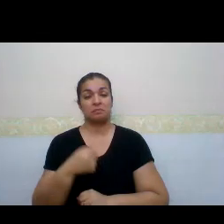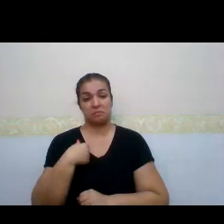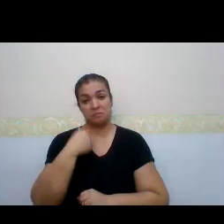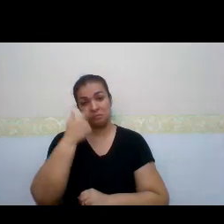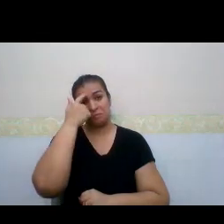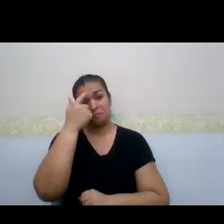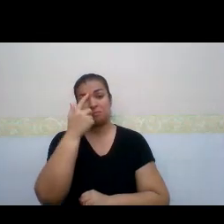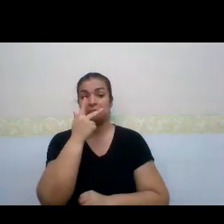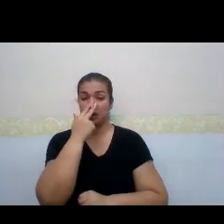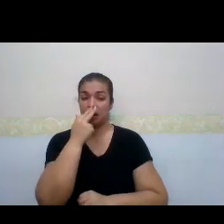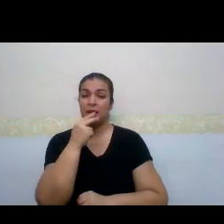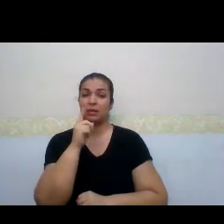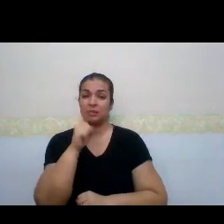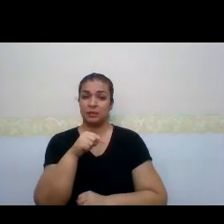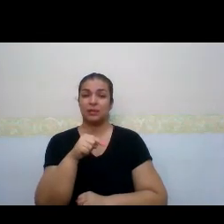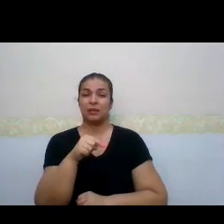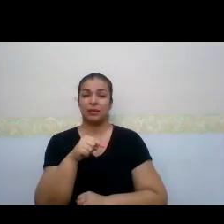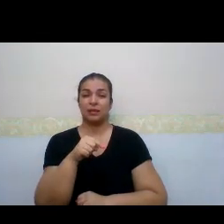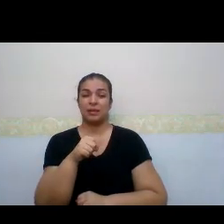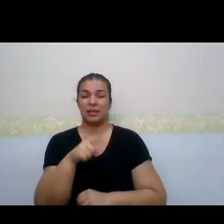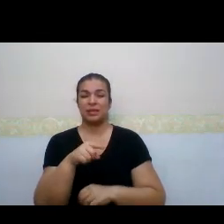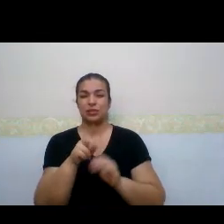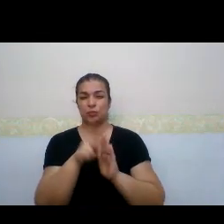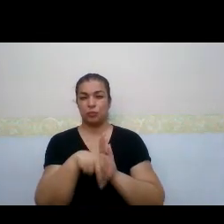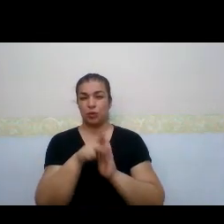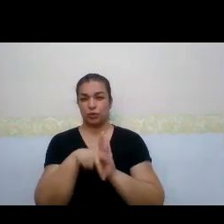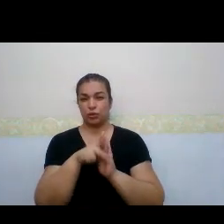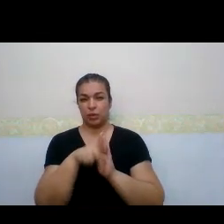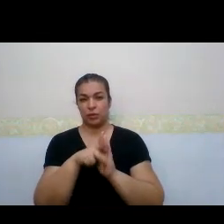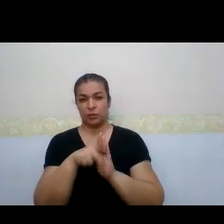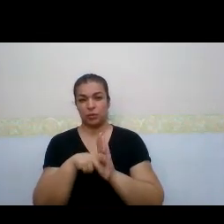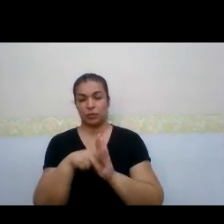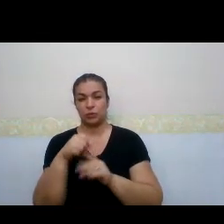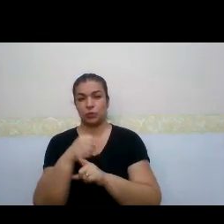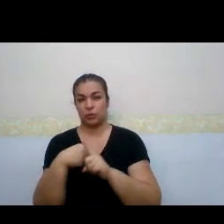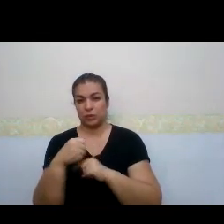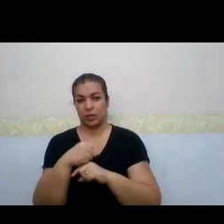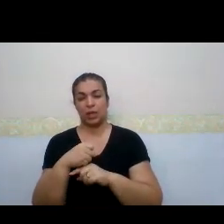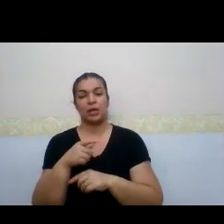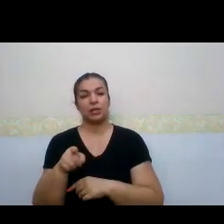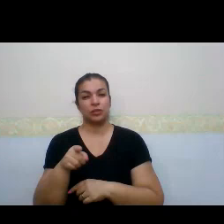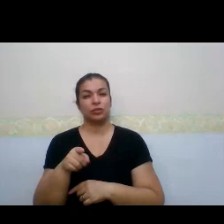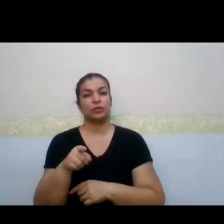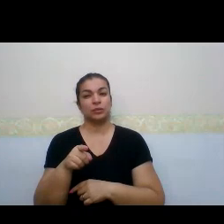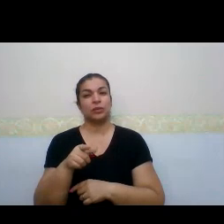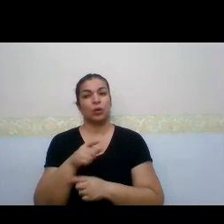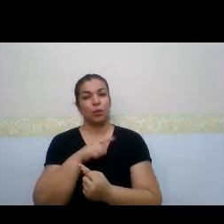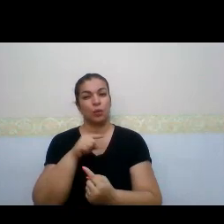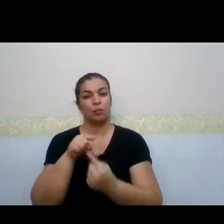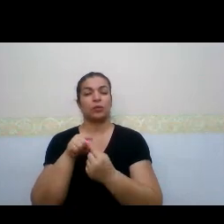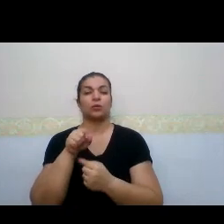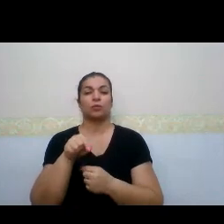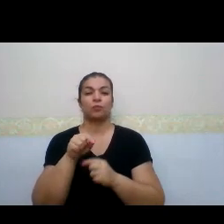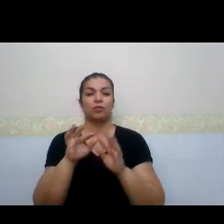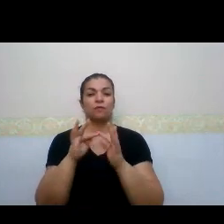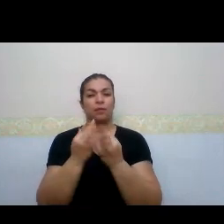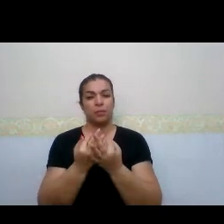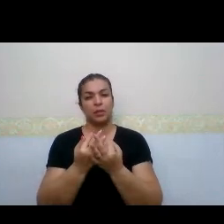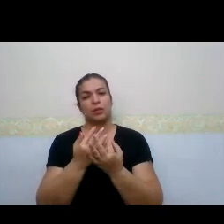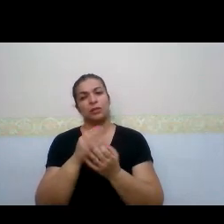maioria das vezes, esses projetos, né, são sociais, agora a senhora falou, atinge muito crianças carentes, famílias